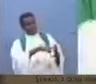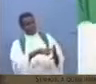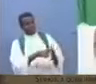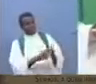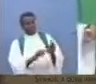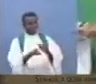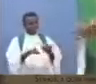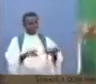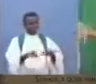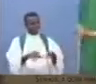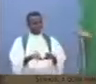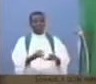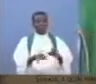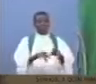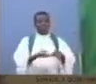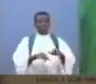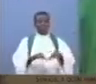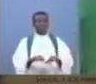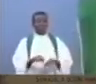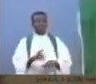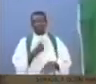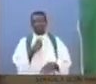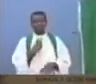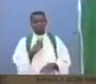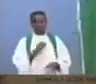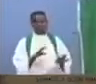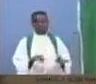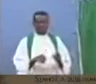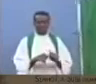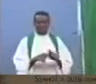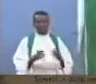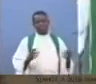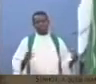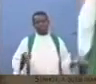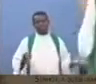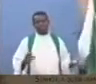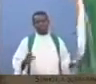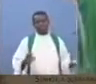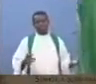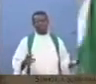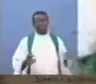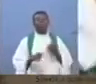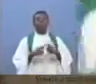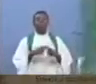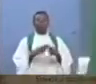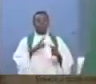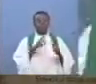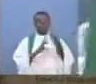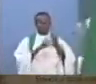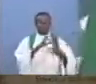de reproduzir. A nossa mão, ela tem 34 movimentos básicos, que não existe máquina nenhuma no